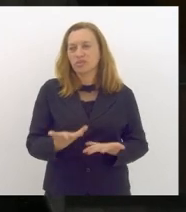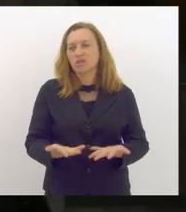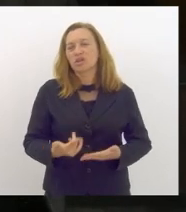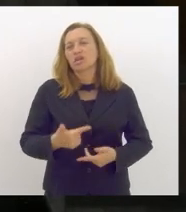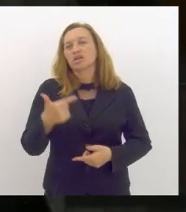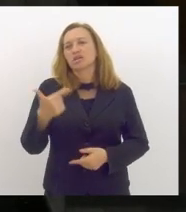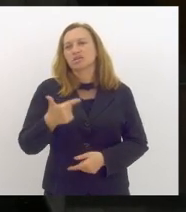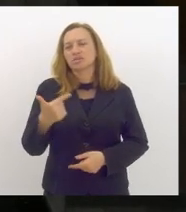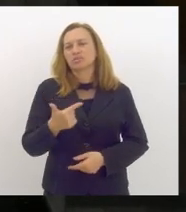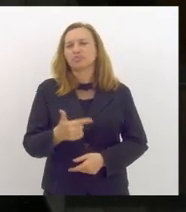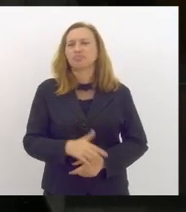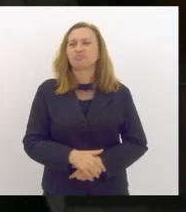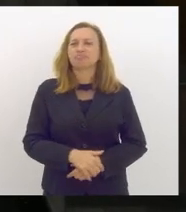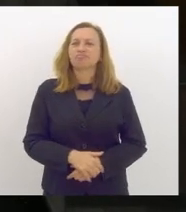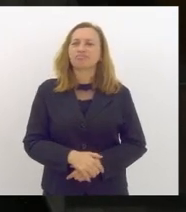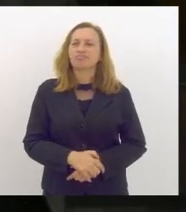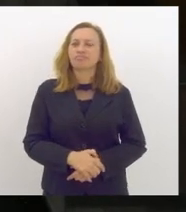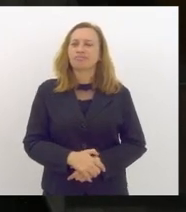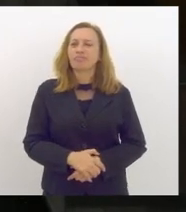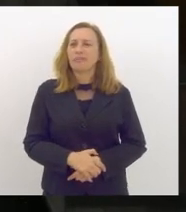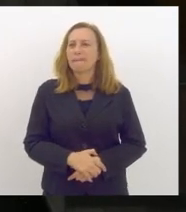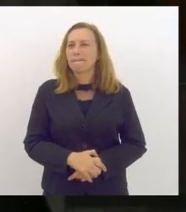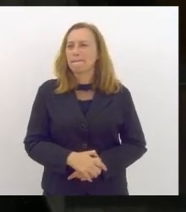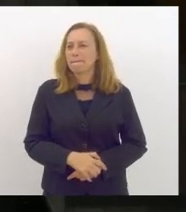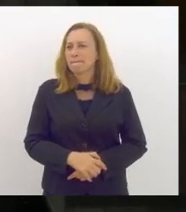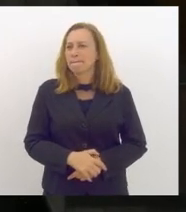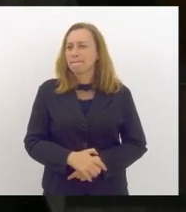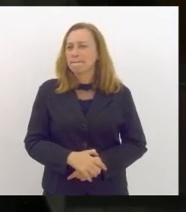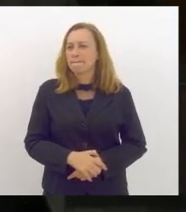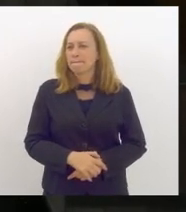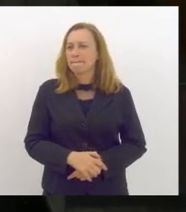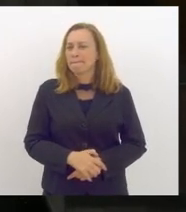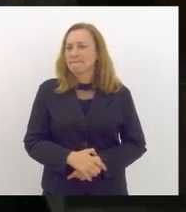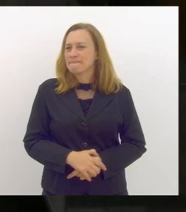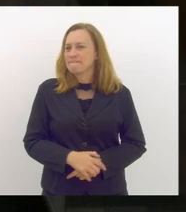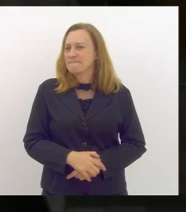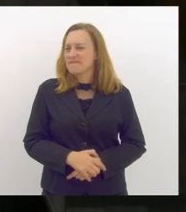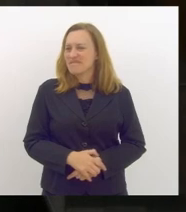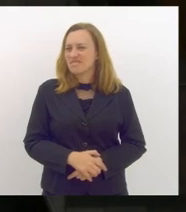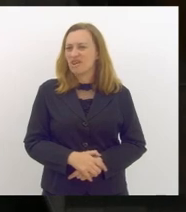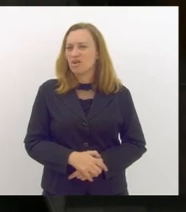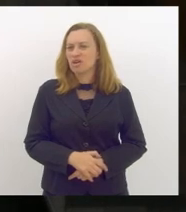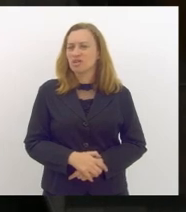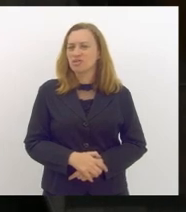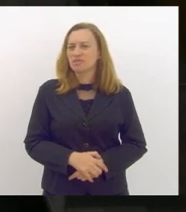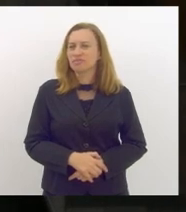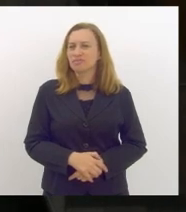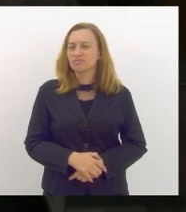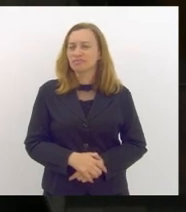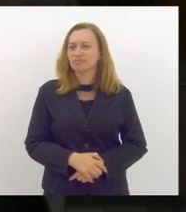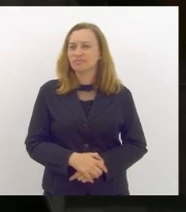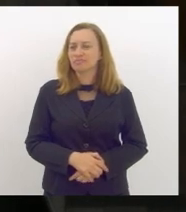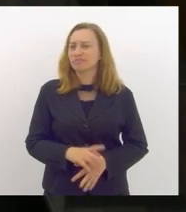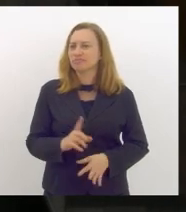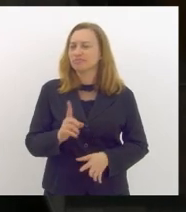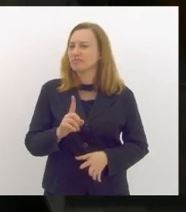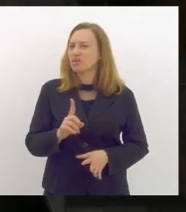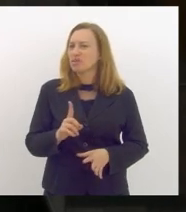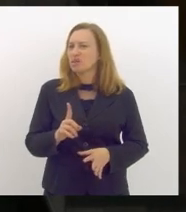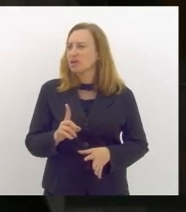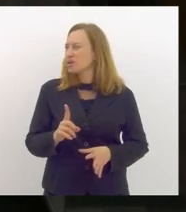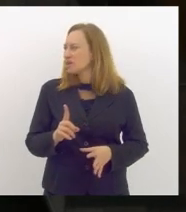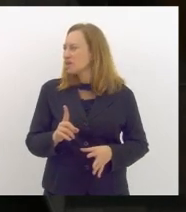o segundo ponto que eu queria a fresar porque tá isso tá fora de compasso isso não é educativo